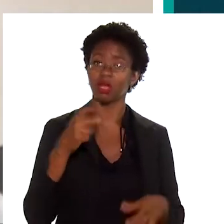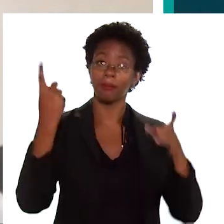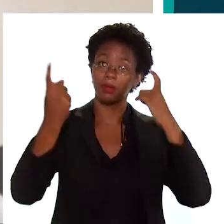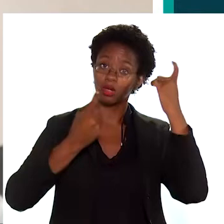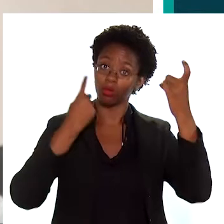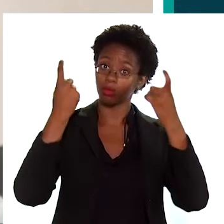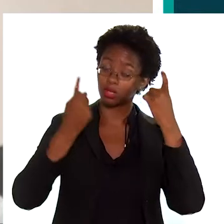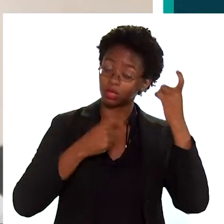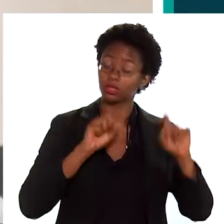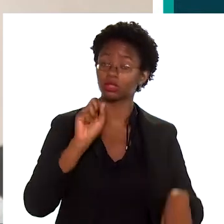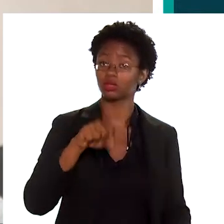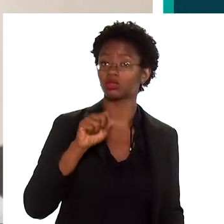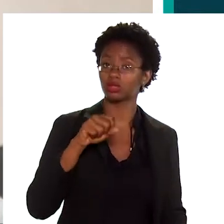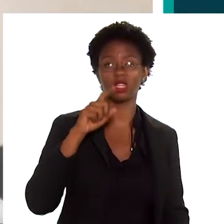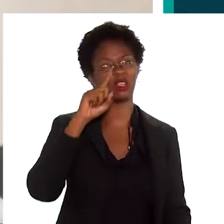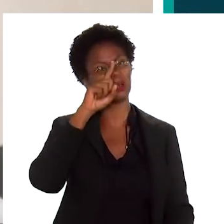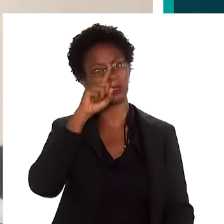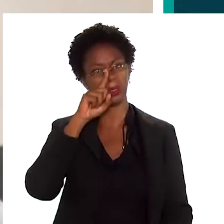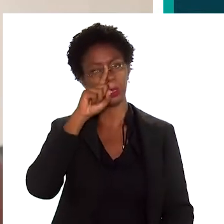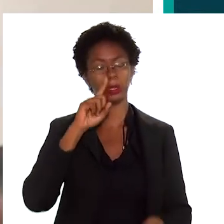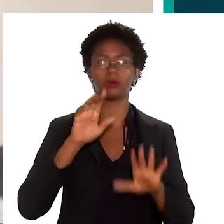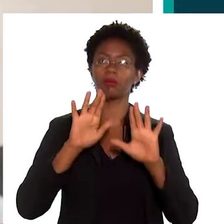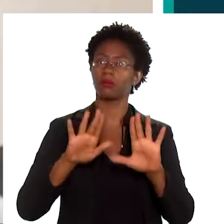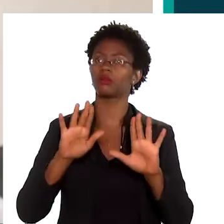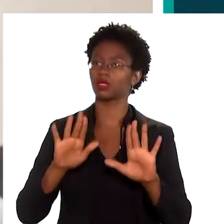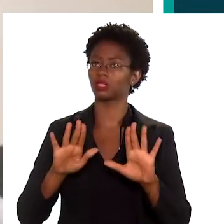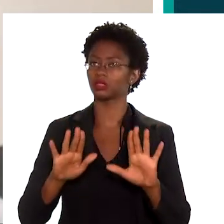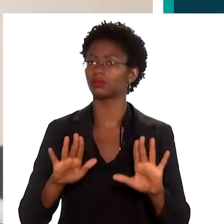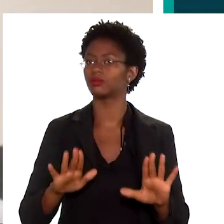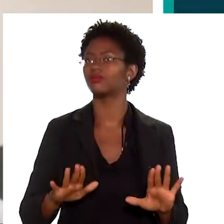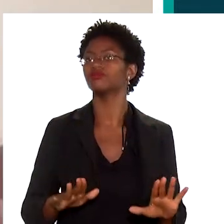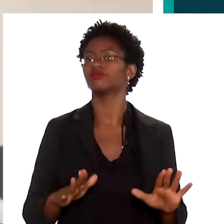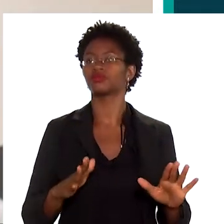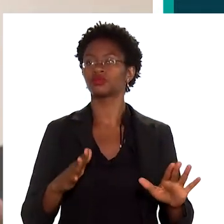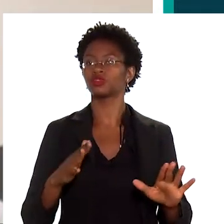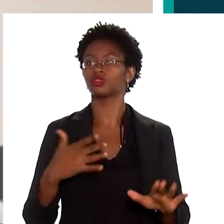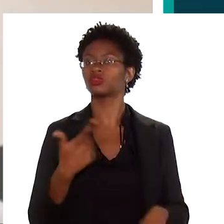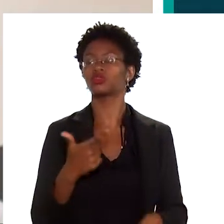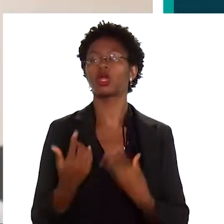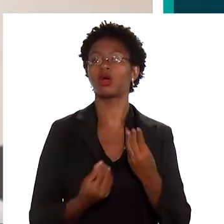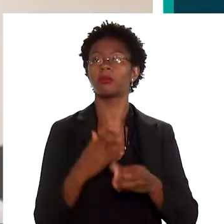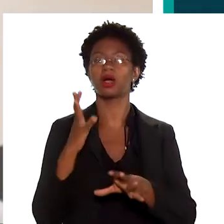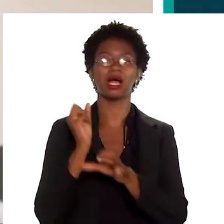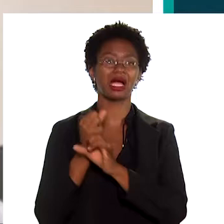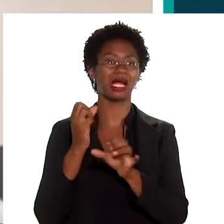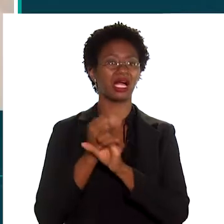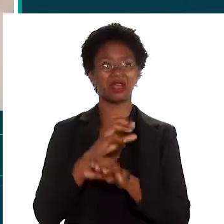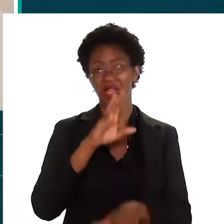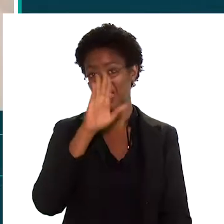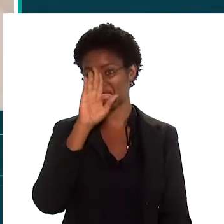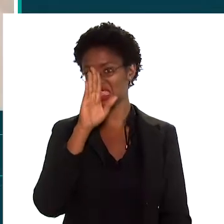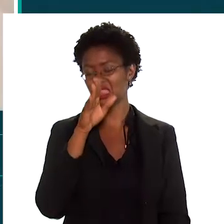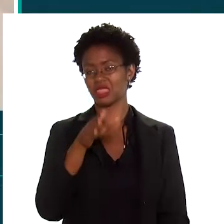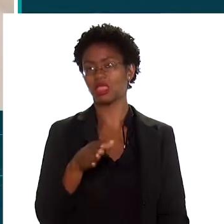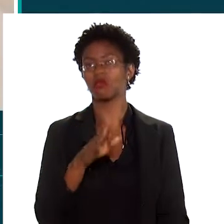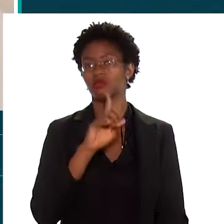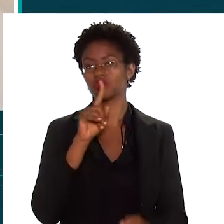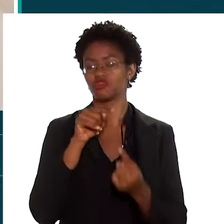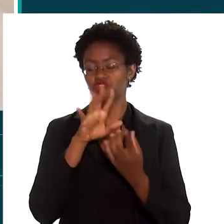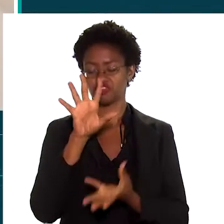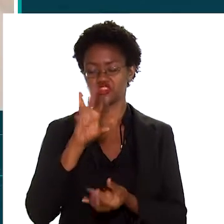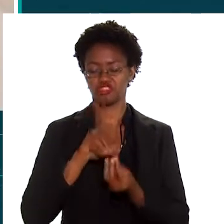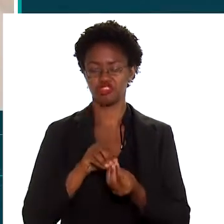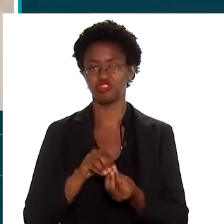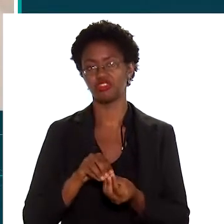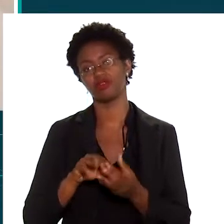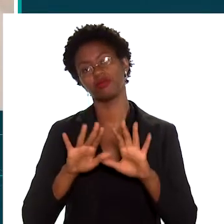de preocupação, tem uma parcela de risco, mas a gente não consegue ter uma mensuração de maneira tão objetiva,